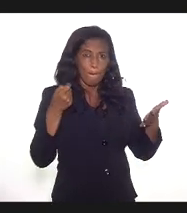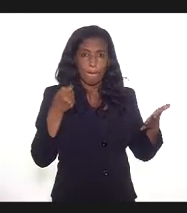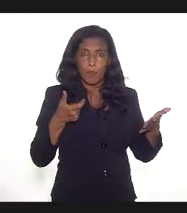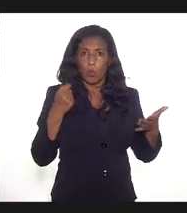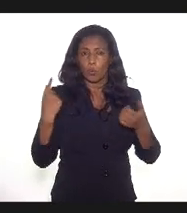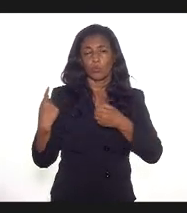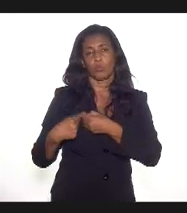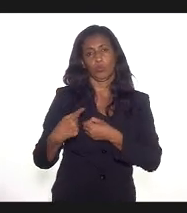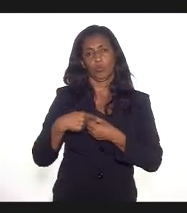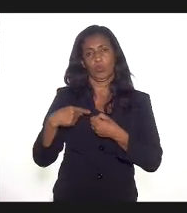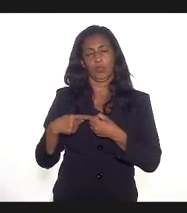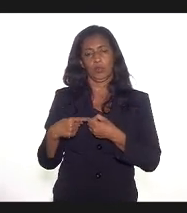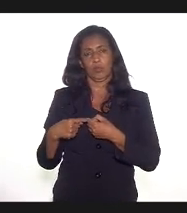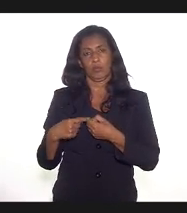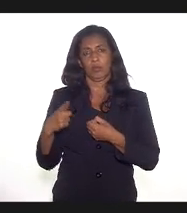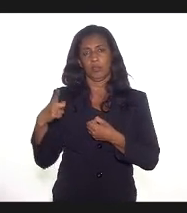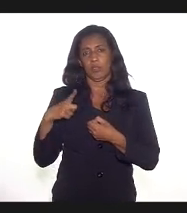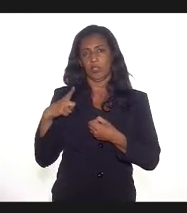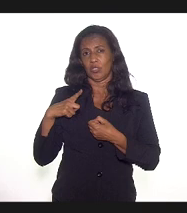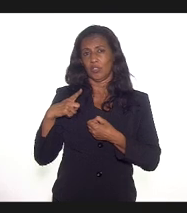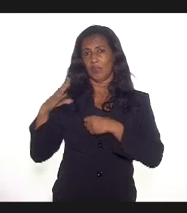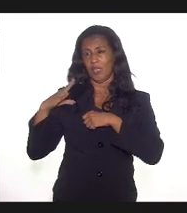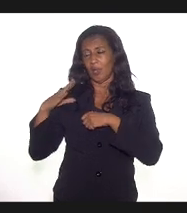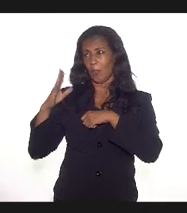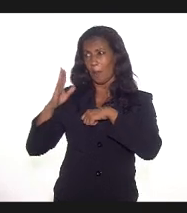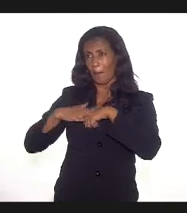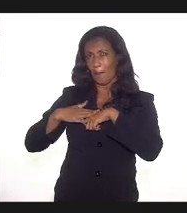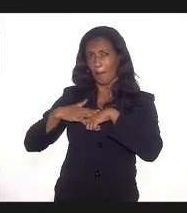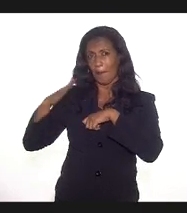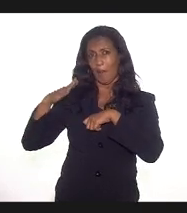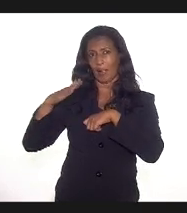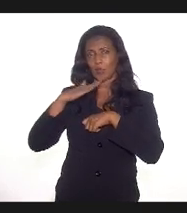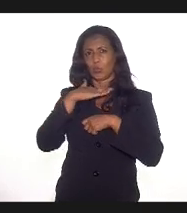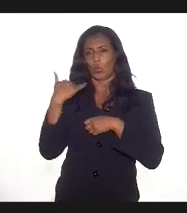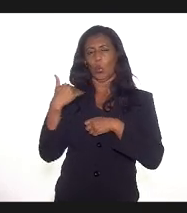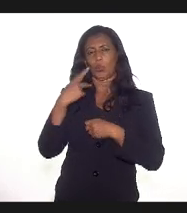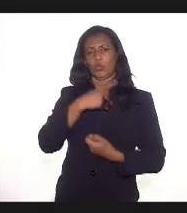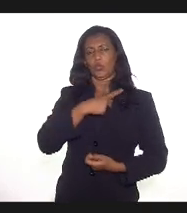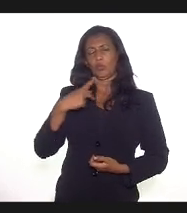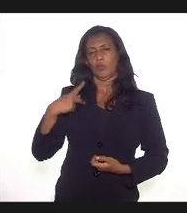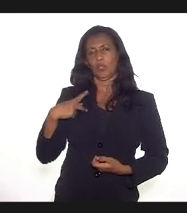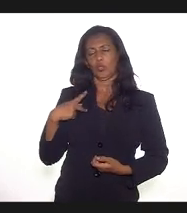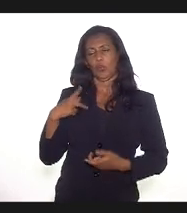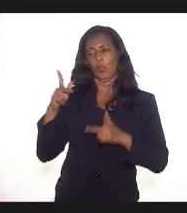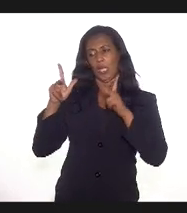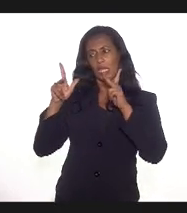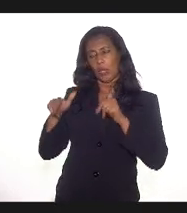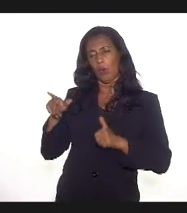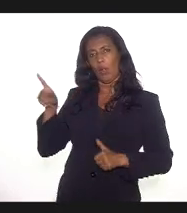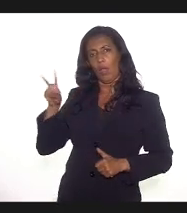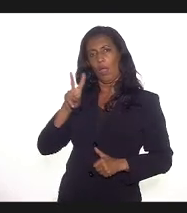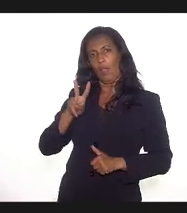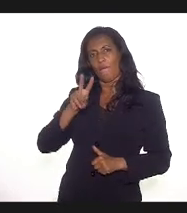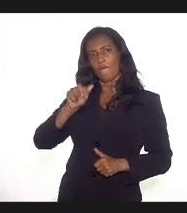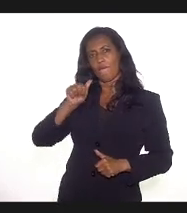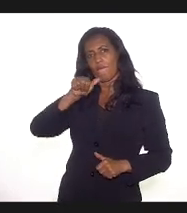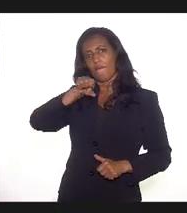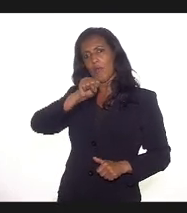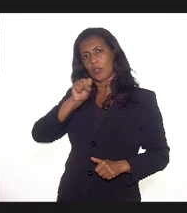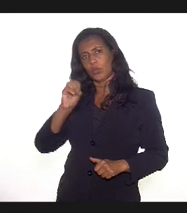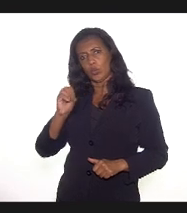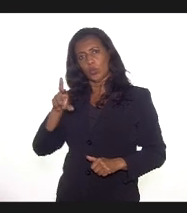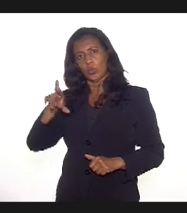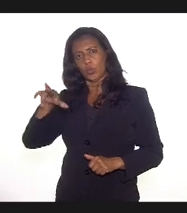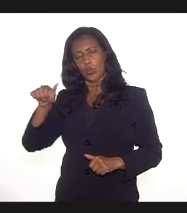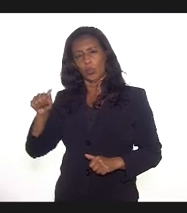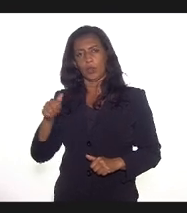municípios tiveram um percentual tão grande de pastores falecidos de Covid durante essa